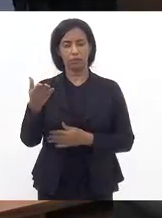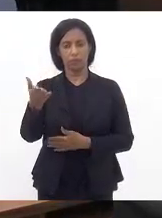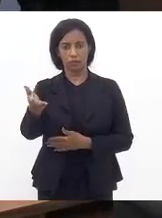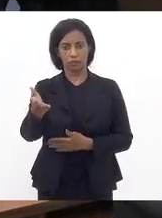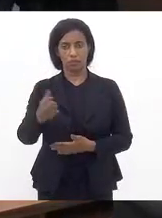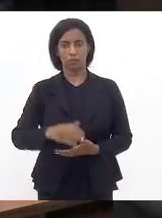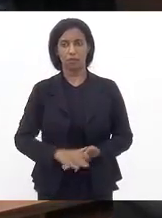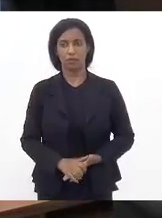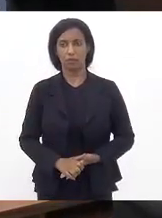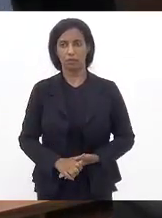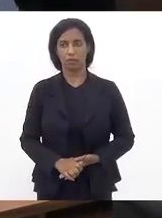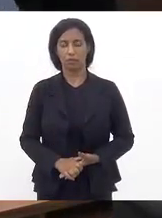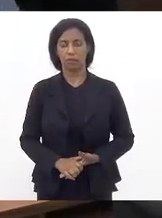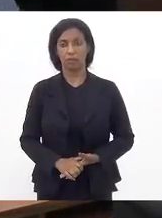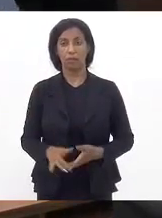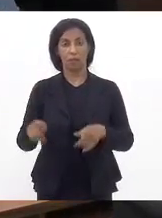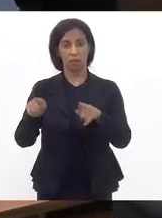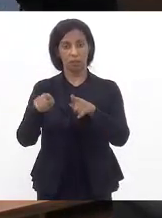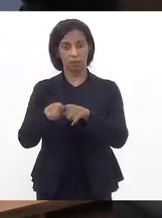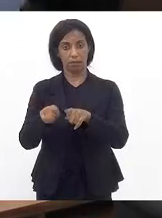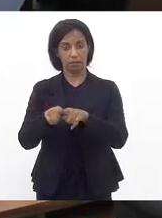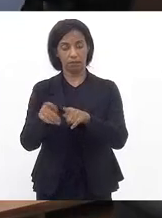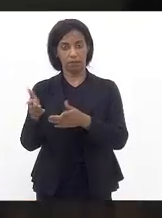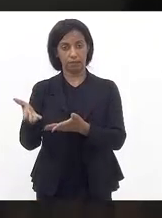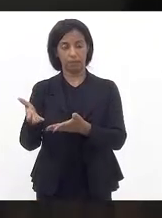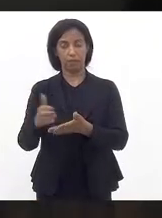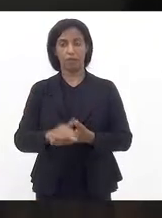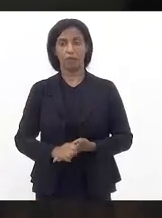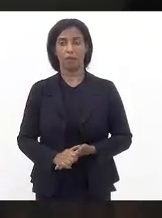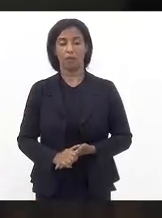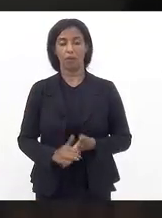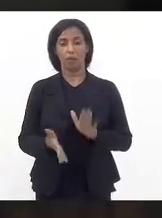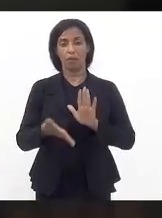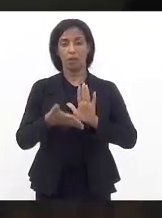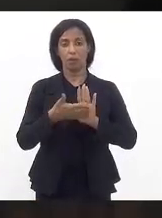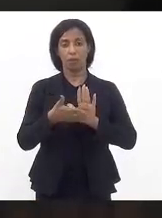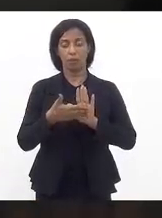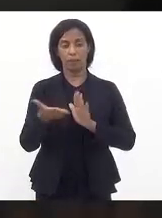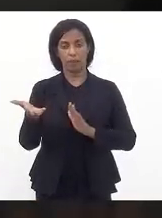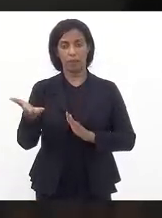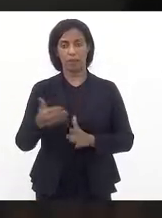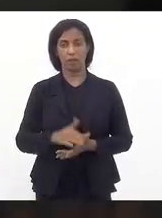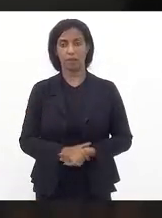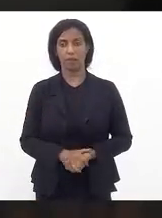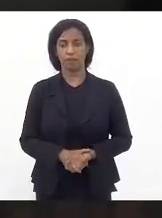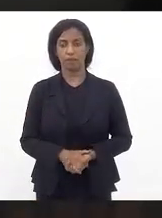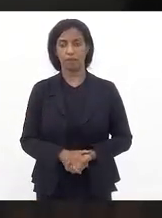comissão turismo também para criar mito aparecer